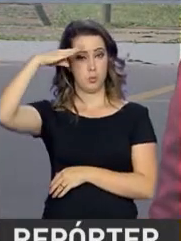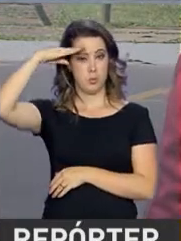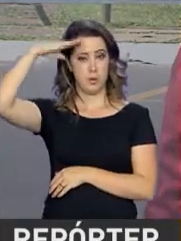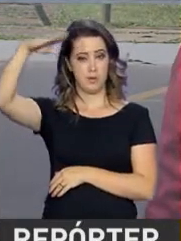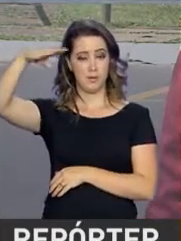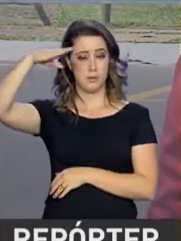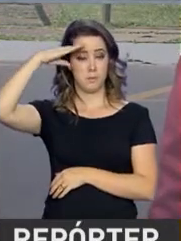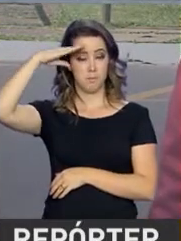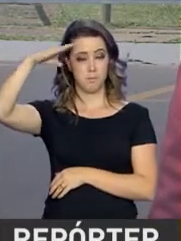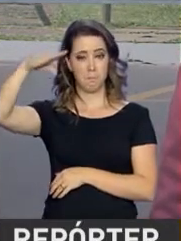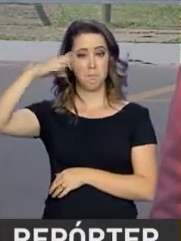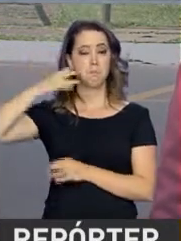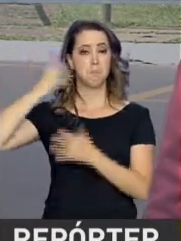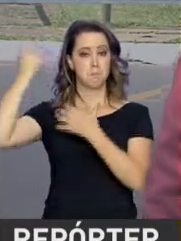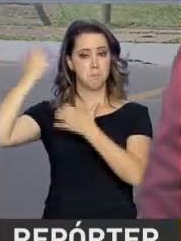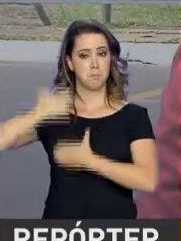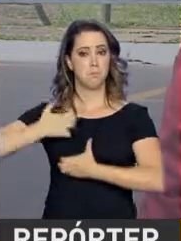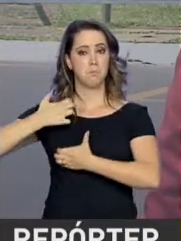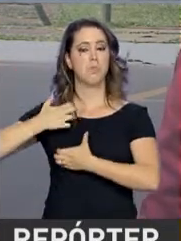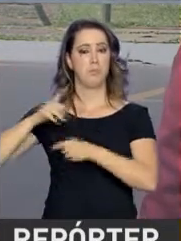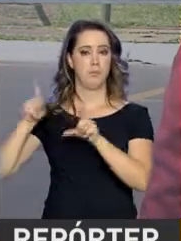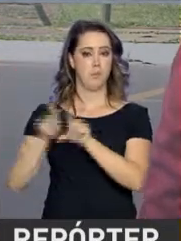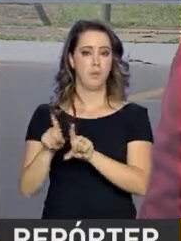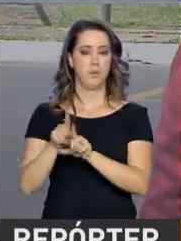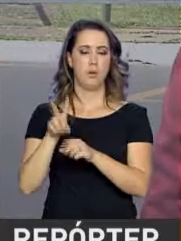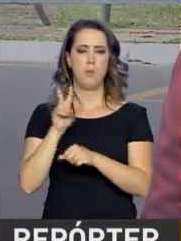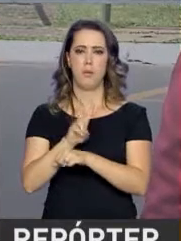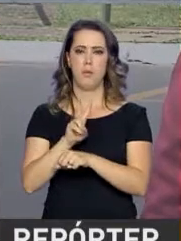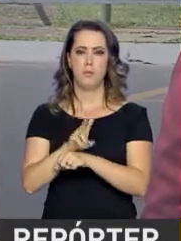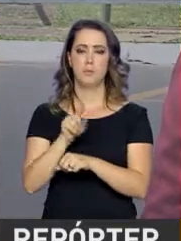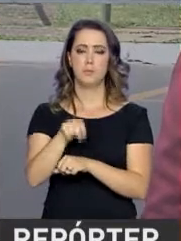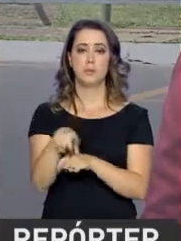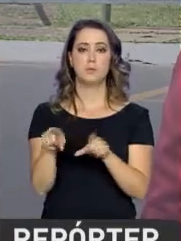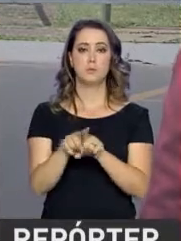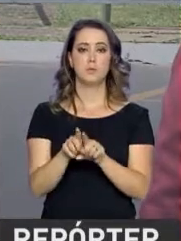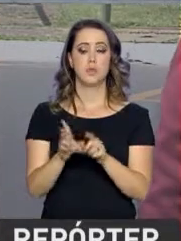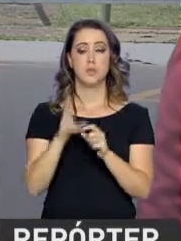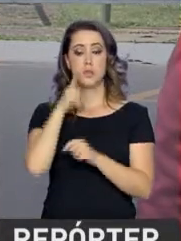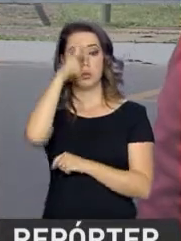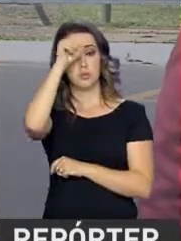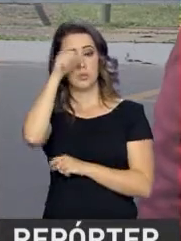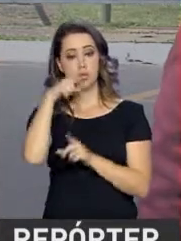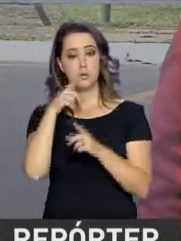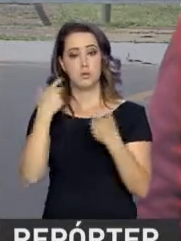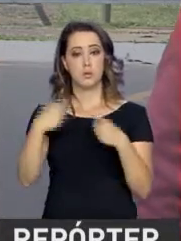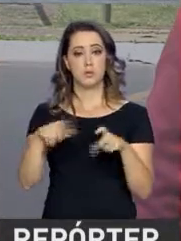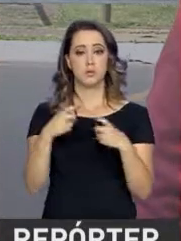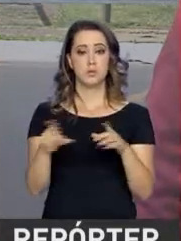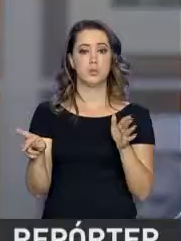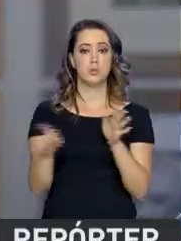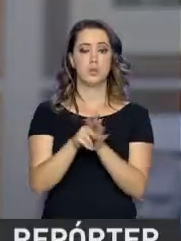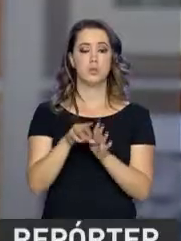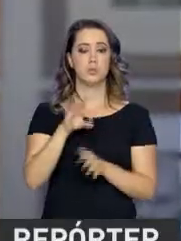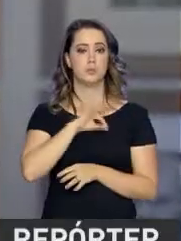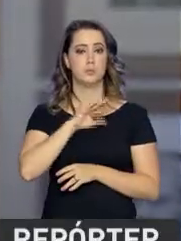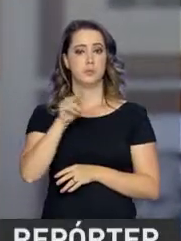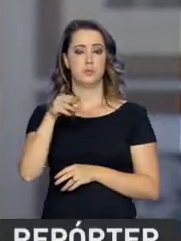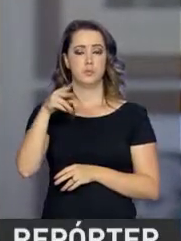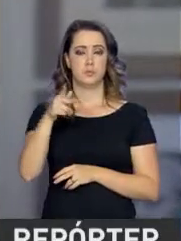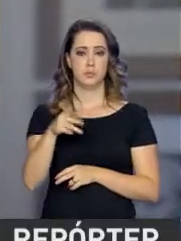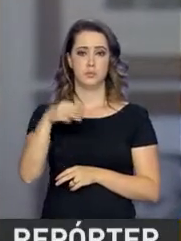jungmann o plano deve fortalecer também a atuação da inspetoria geral das polícias militares o que